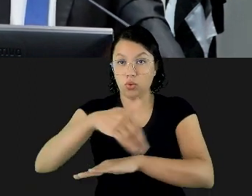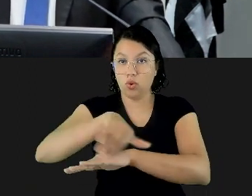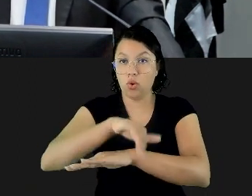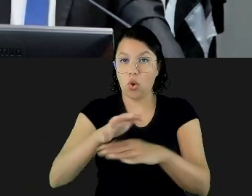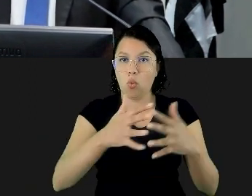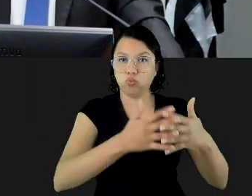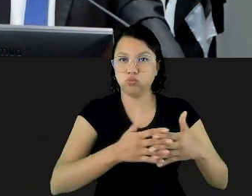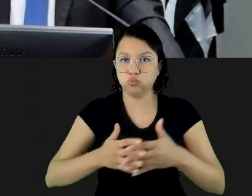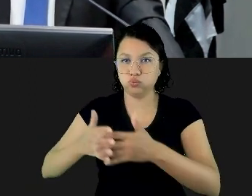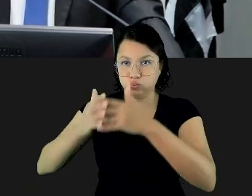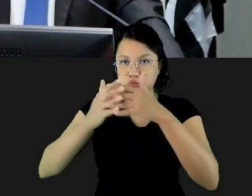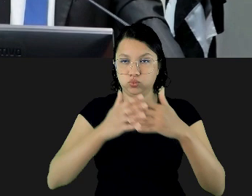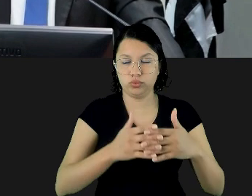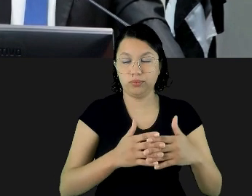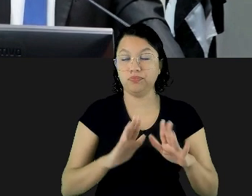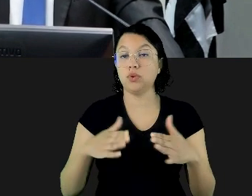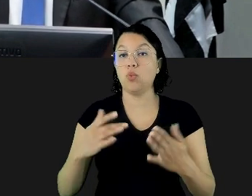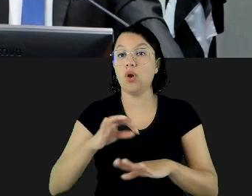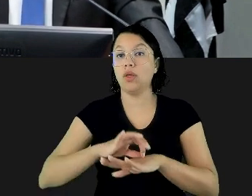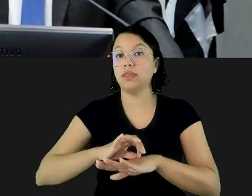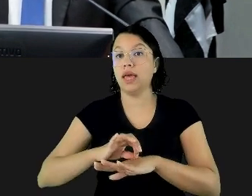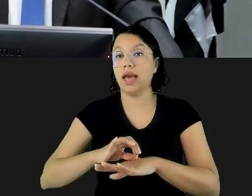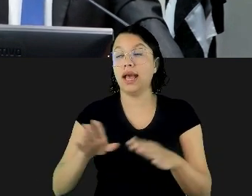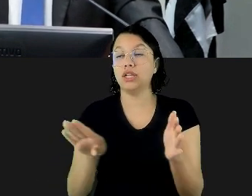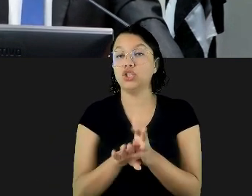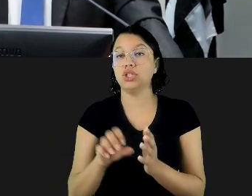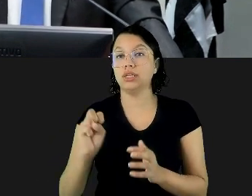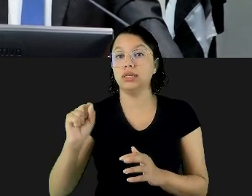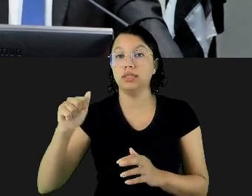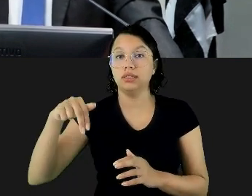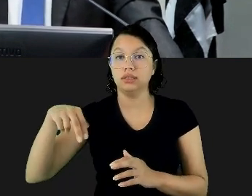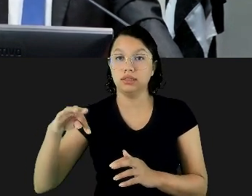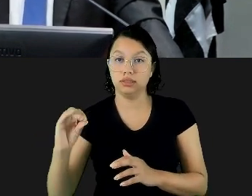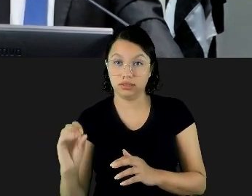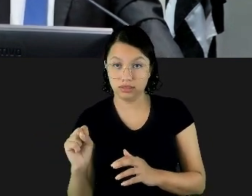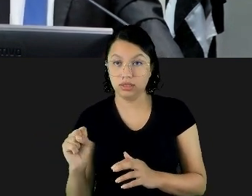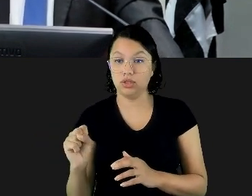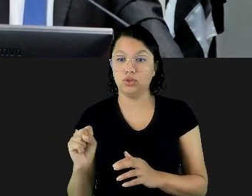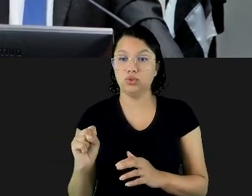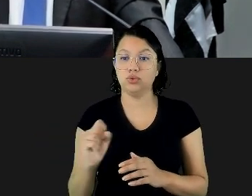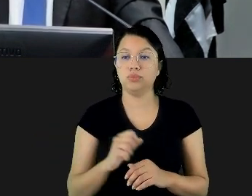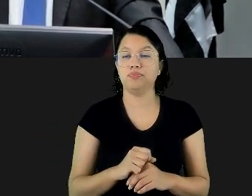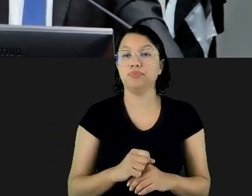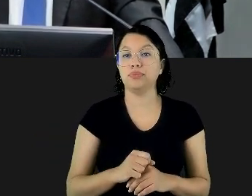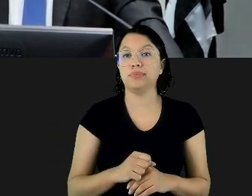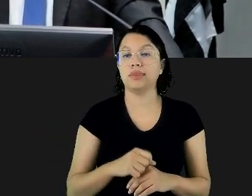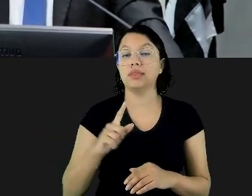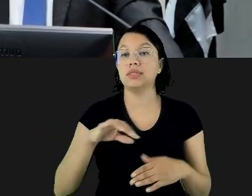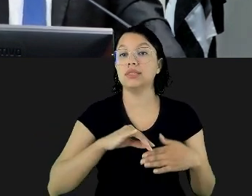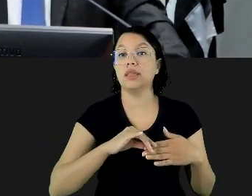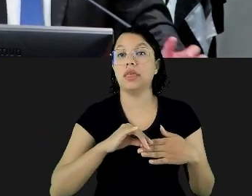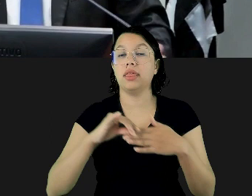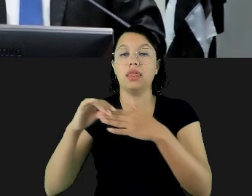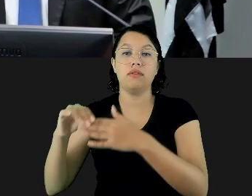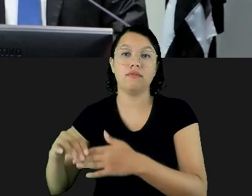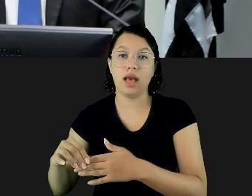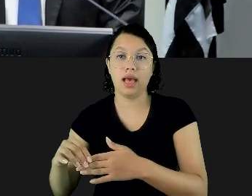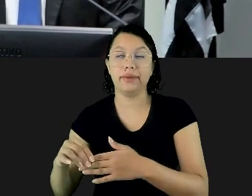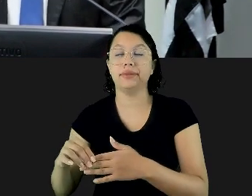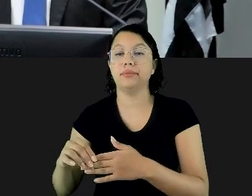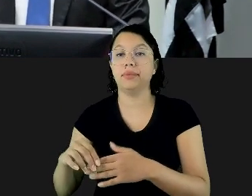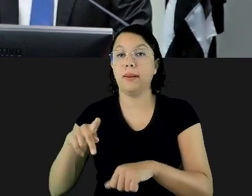Mato Grosso do Sul chega em Santos, a ser exportada para Equador, Peru, Colômbia, fica